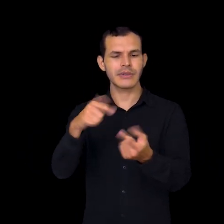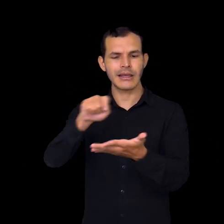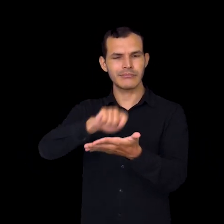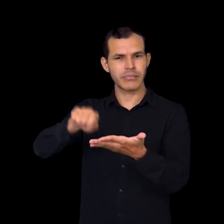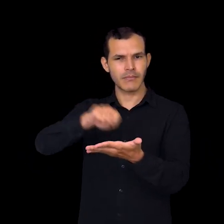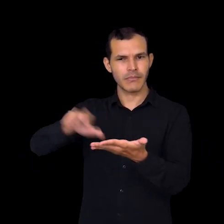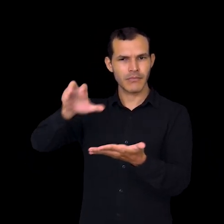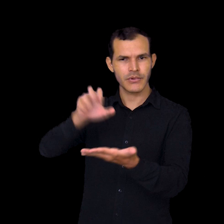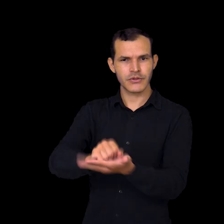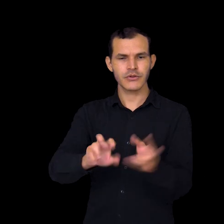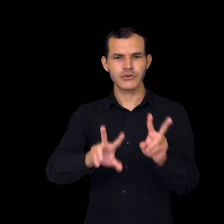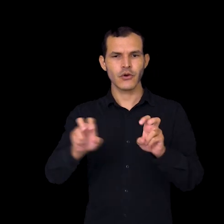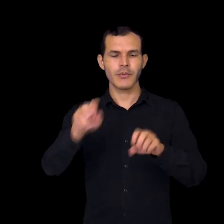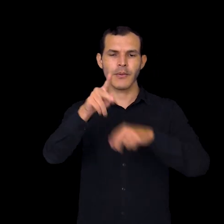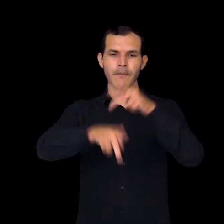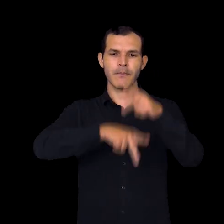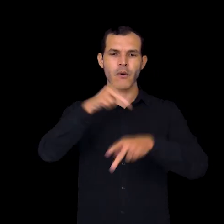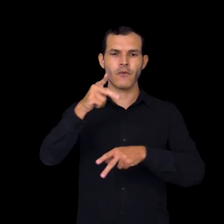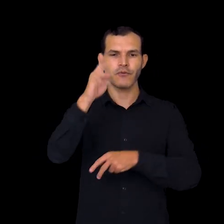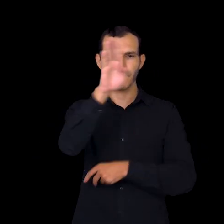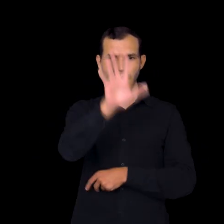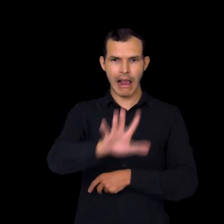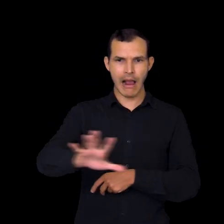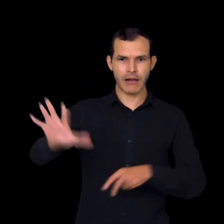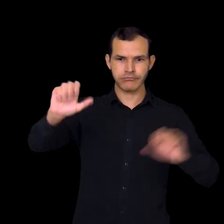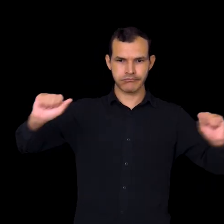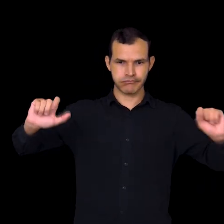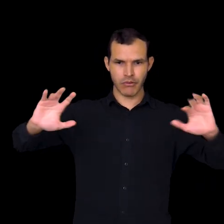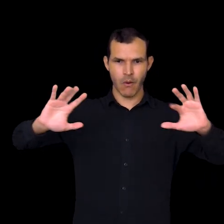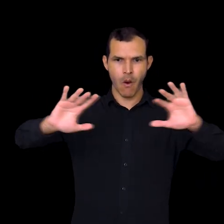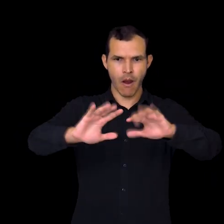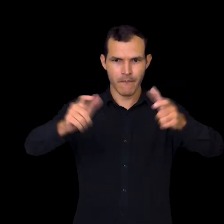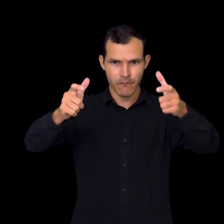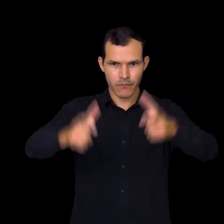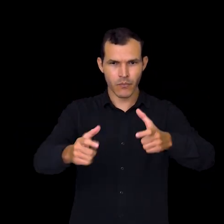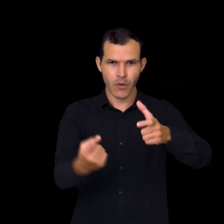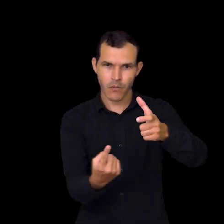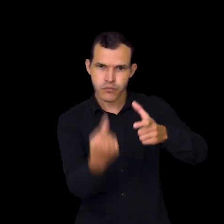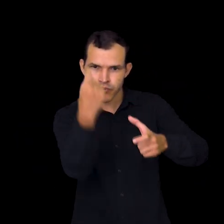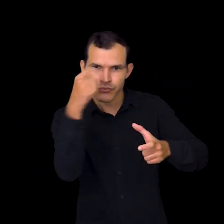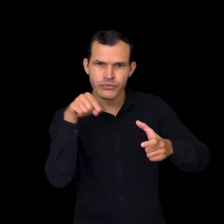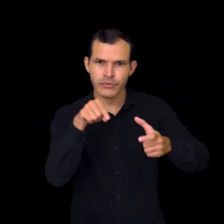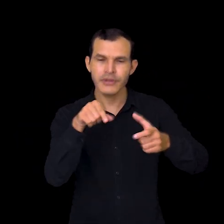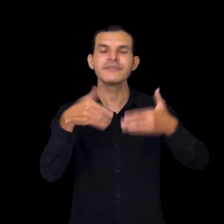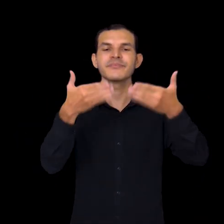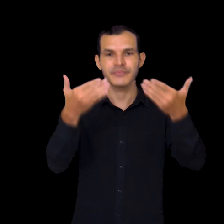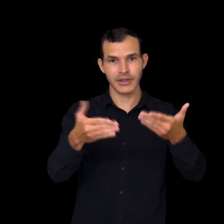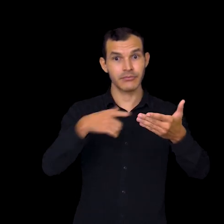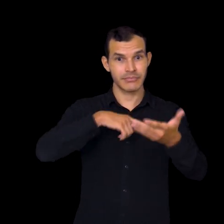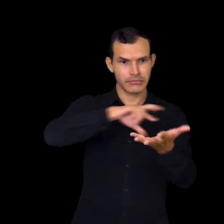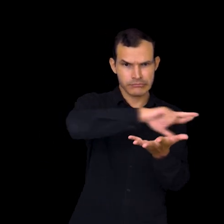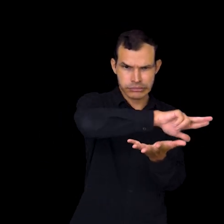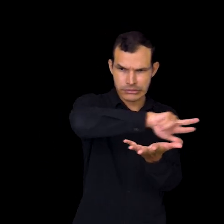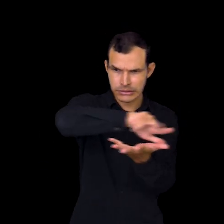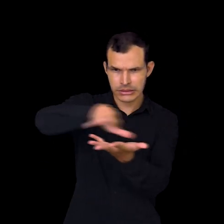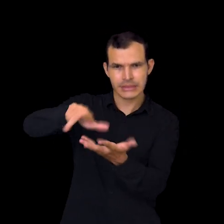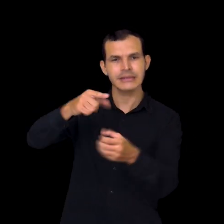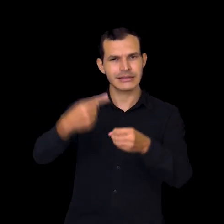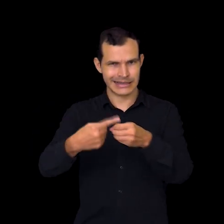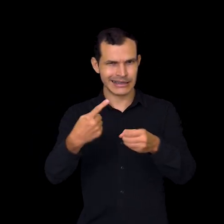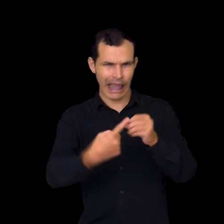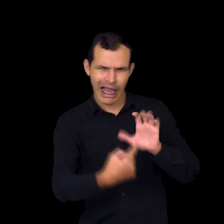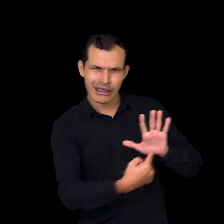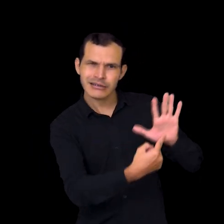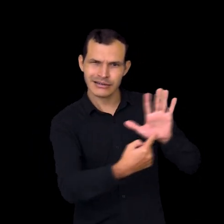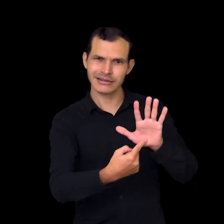de congregar e de representar todo o povo brasileiro num só espaço? Temos essa pluralidade nacional refletida na